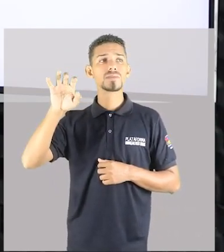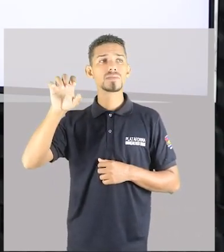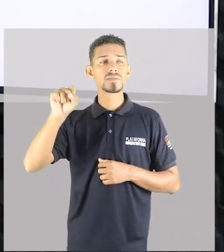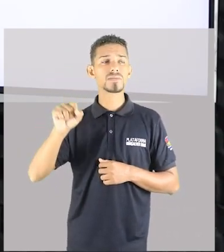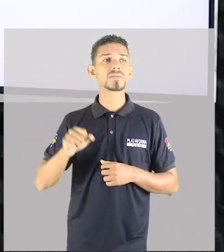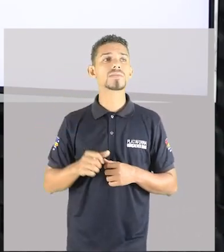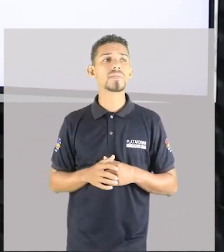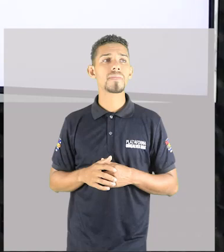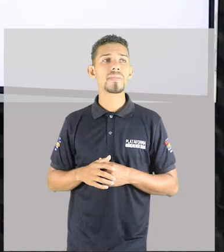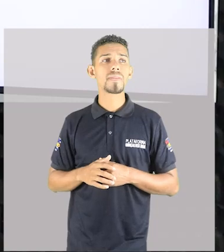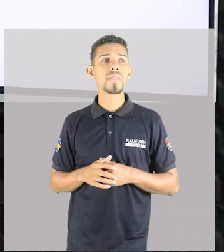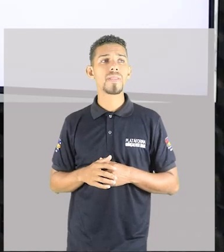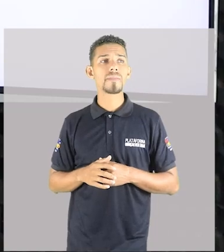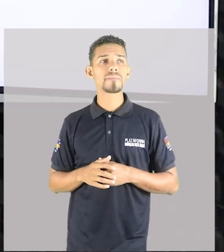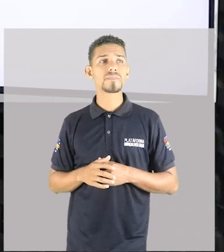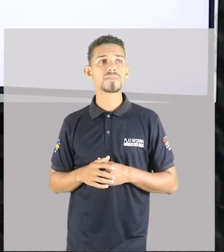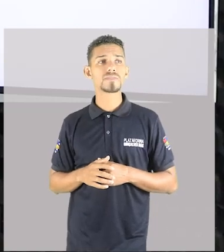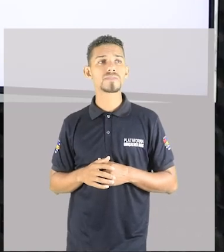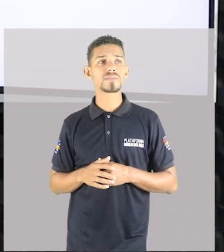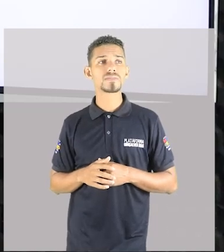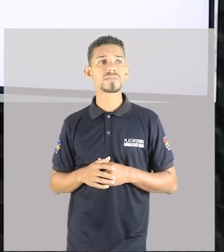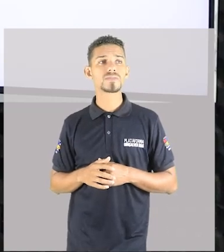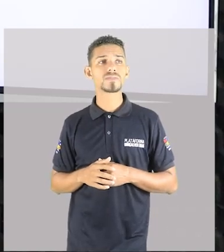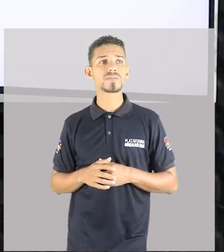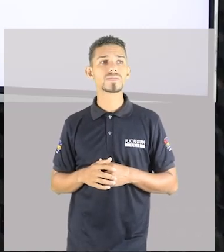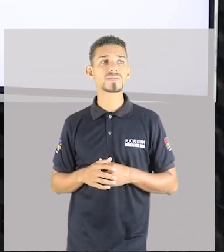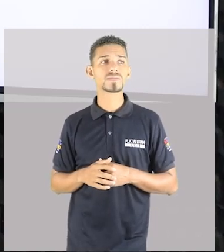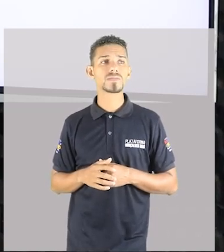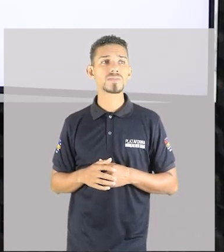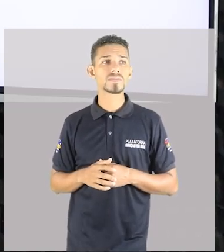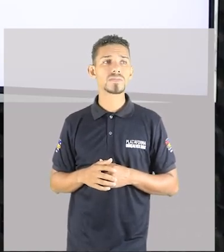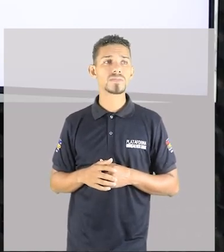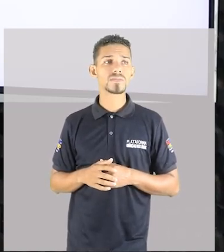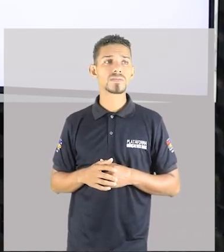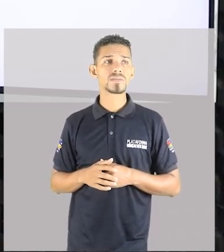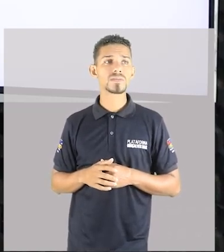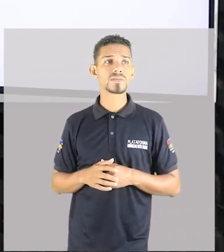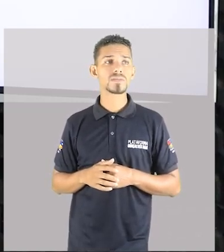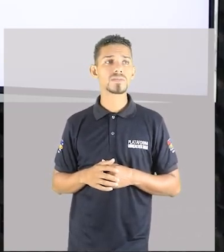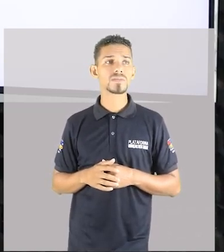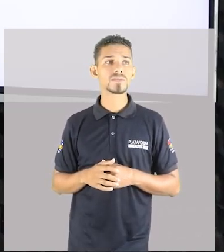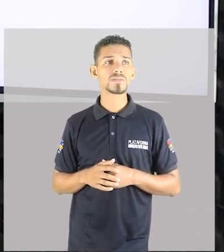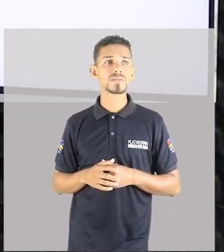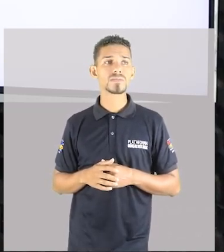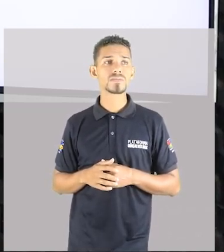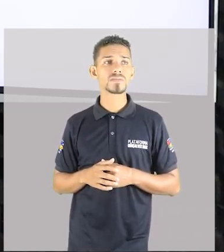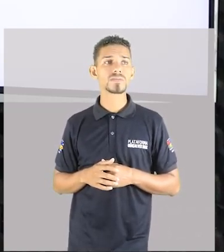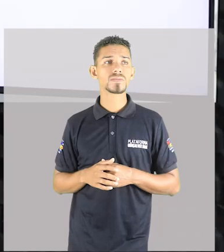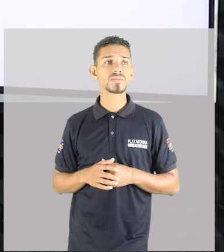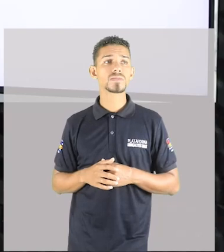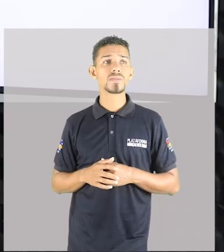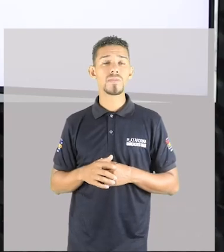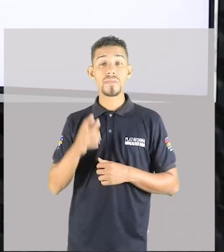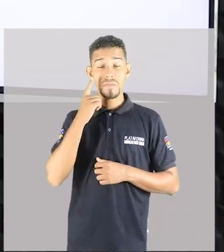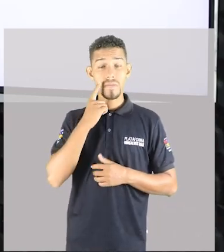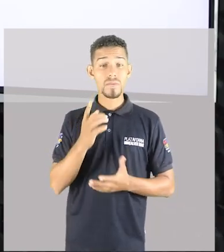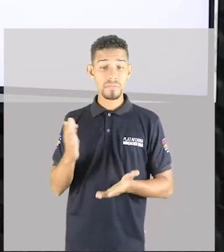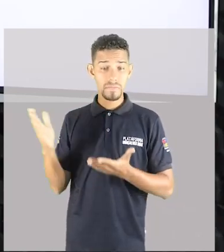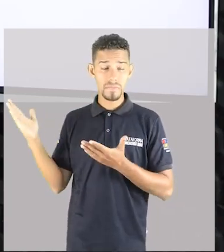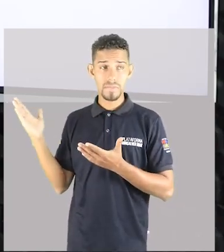divergente. Essa é uma lente divergente. E essa é uma lente divergente.